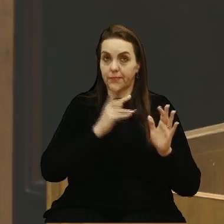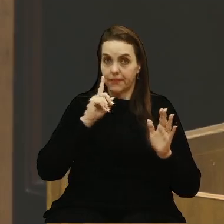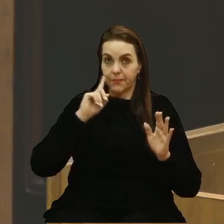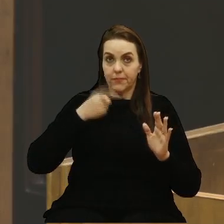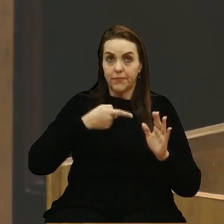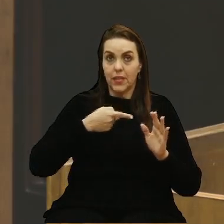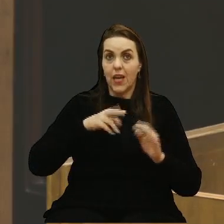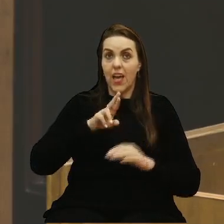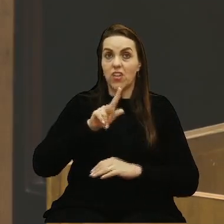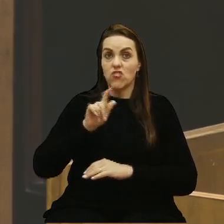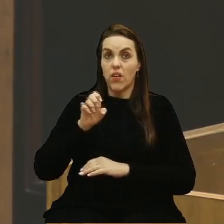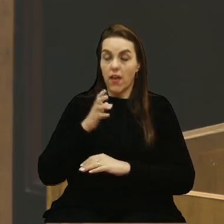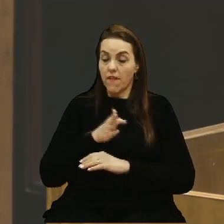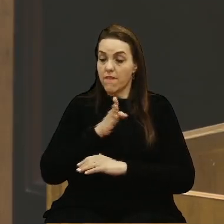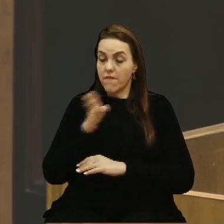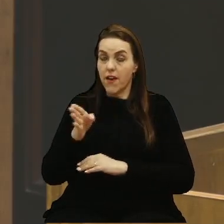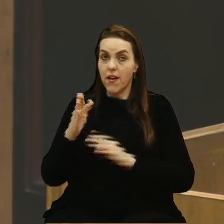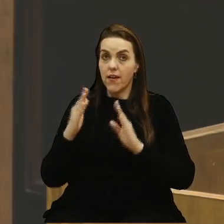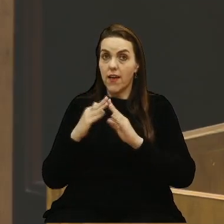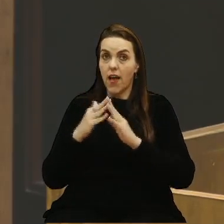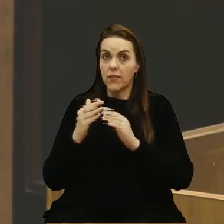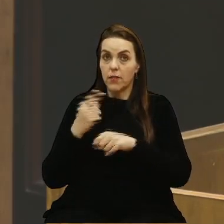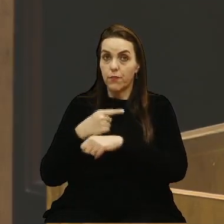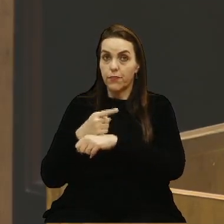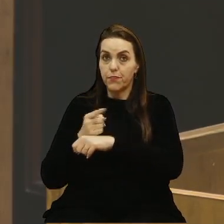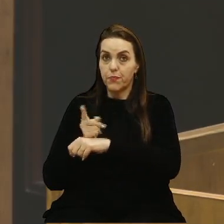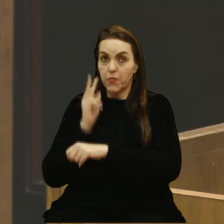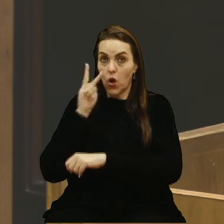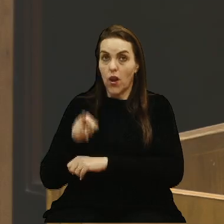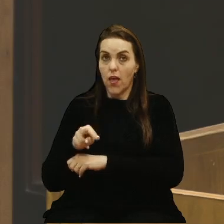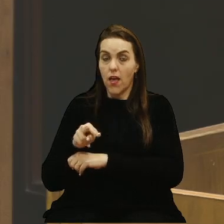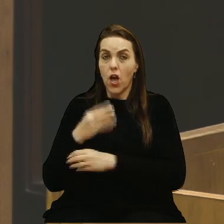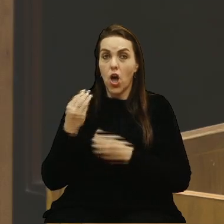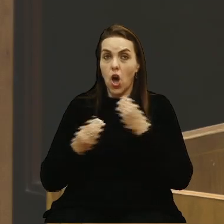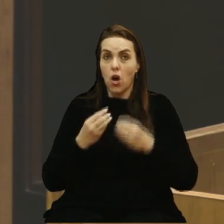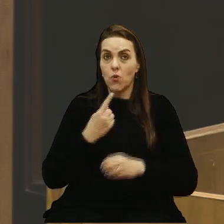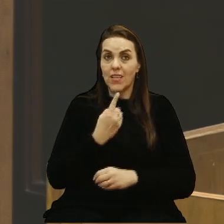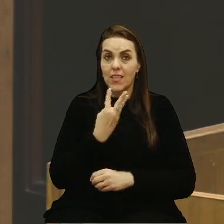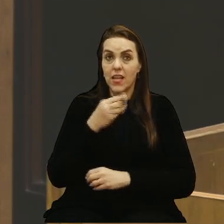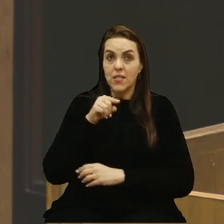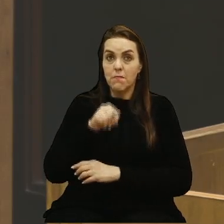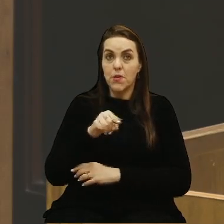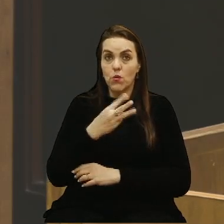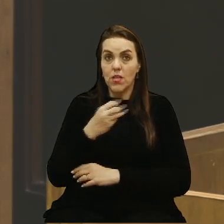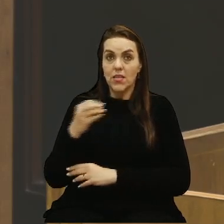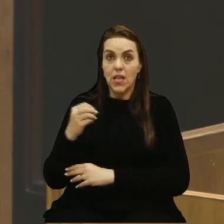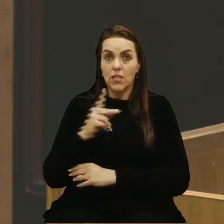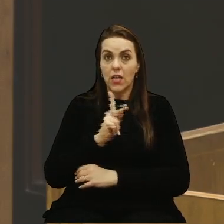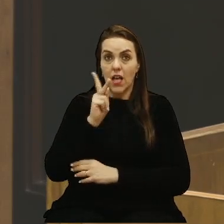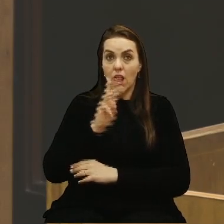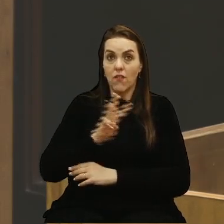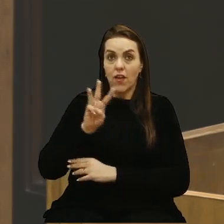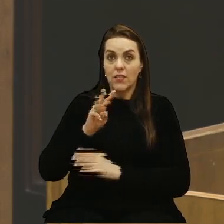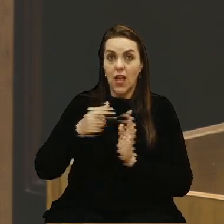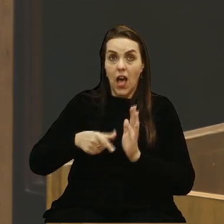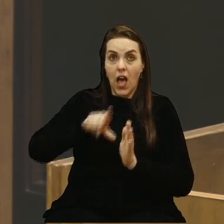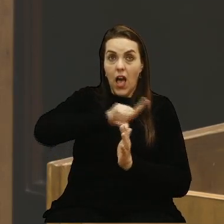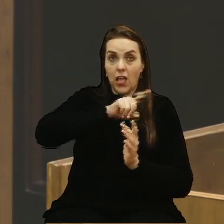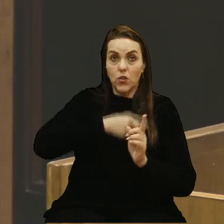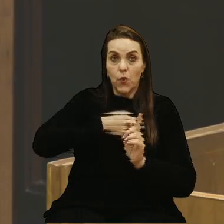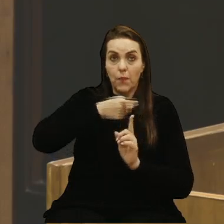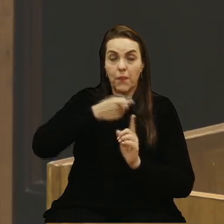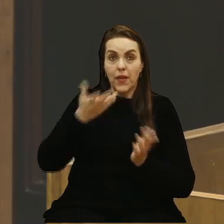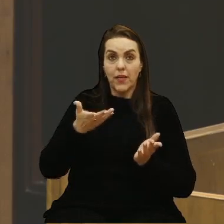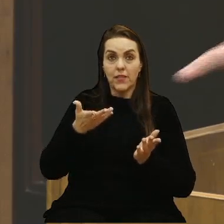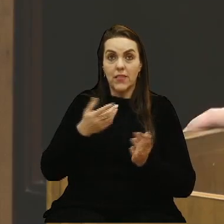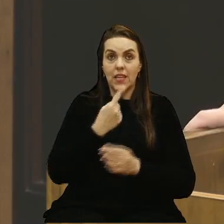as casas promover a medição. Porque como é que se cobra 13.300 kW se um mês antes a marcação no relógio o